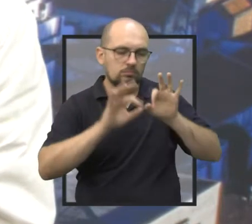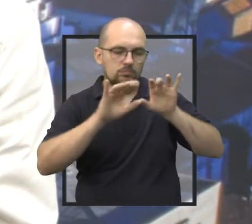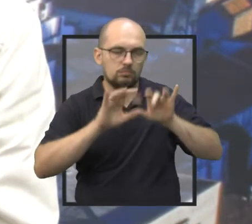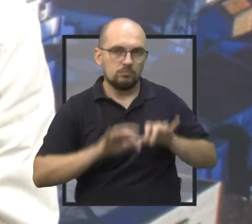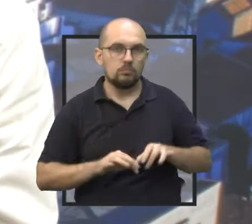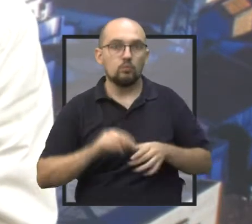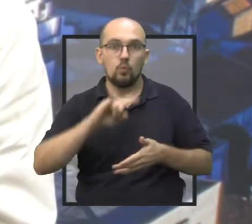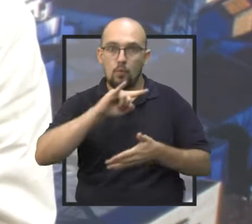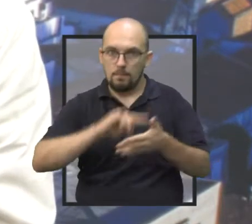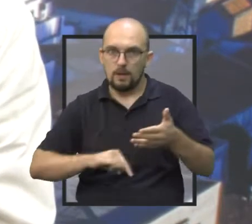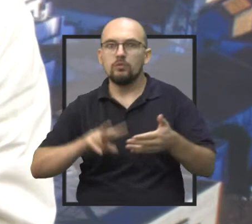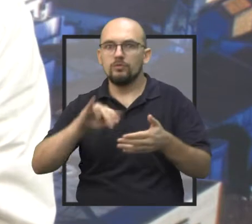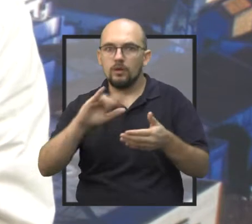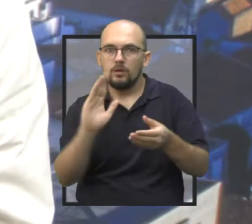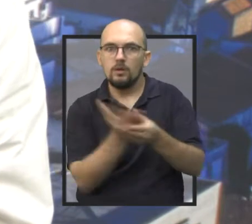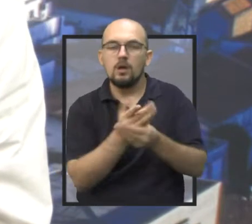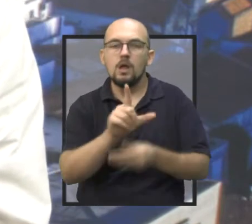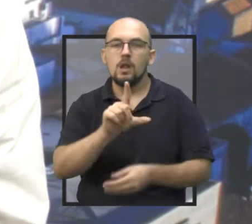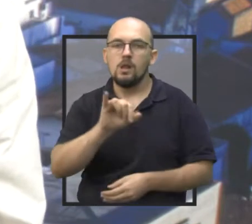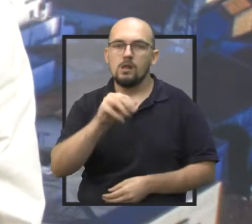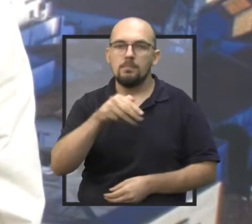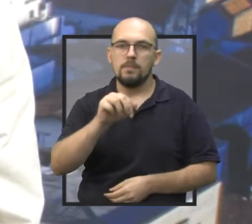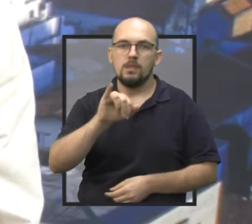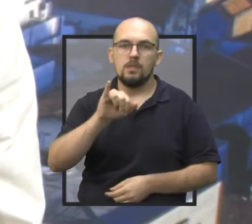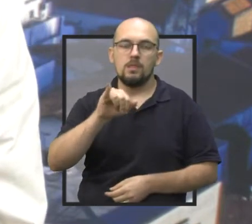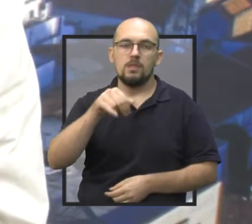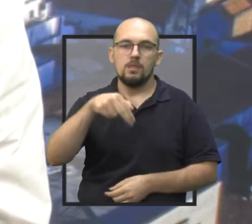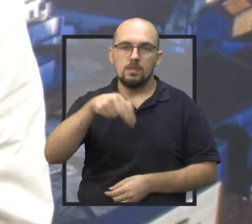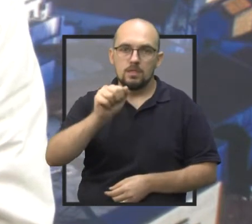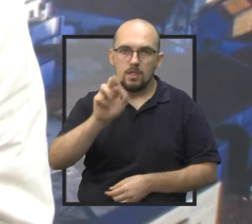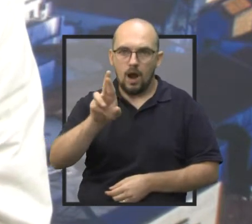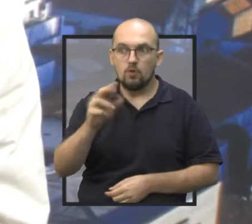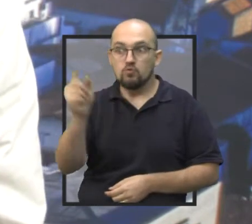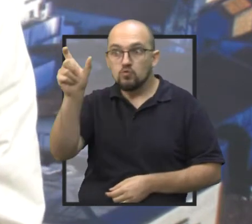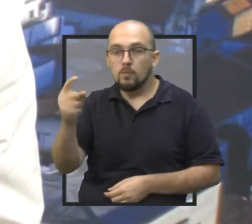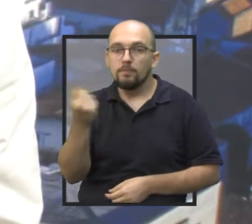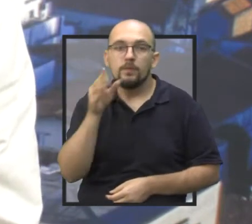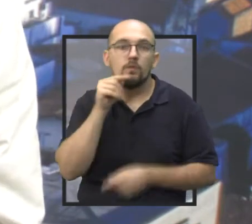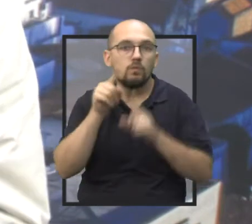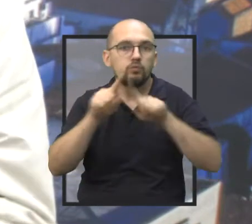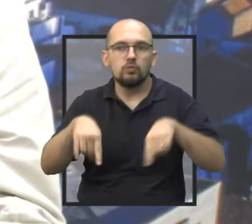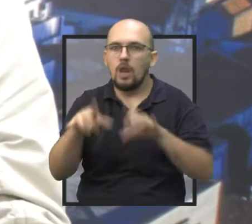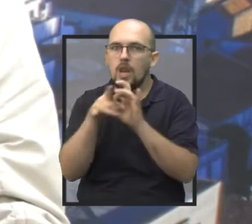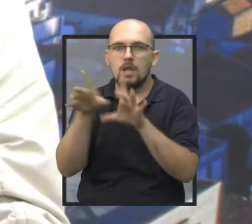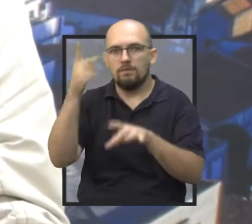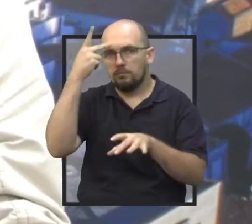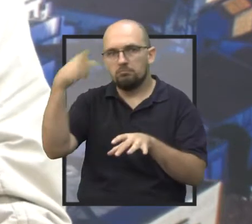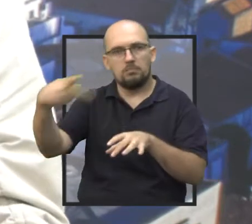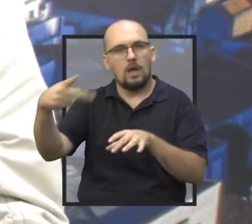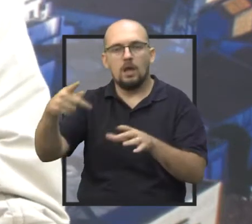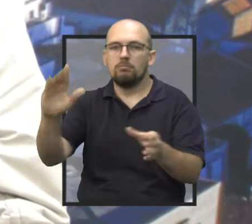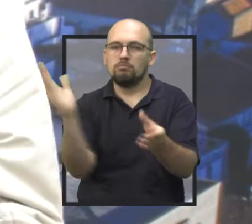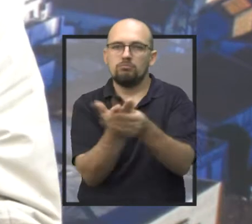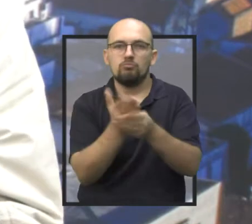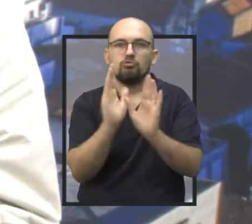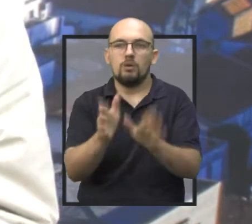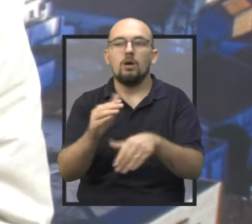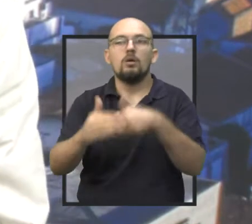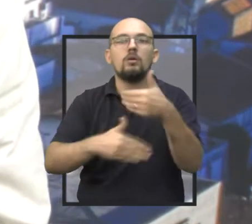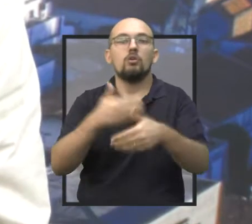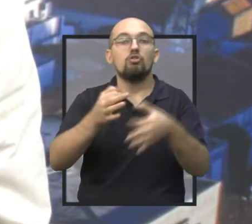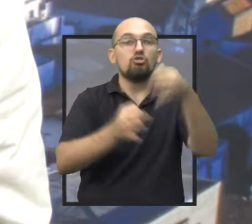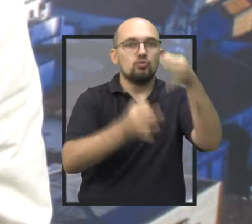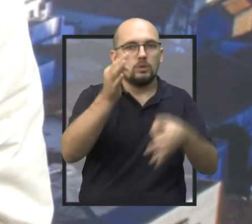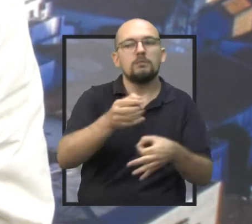funcionária que já entrou por livre, espontânea vontade, foi concedido a ela. ela voltou ao seu local de trabalho, de